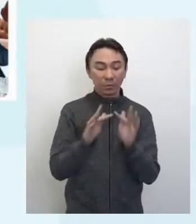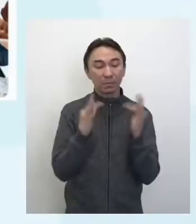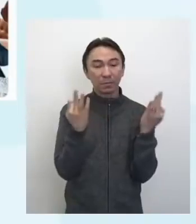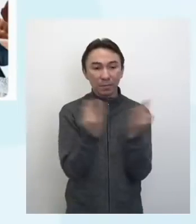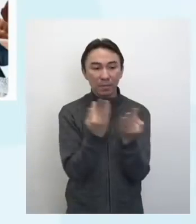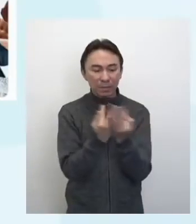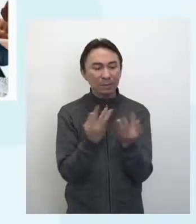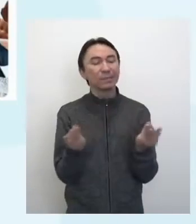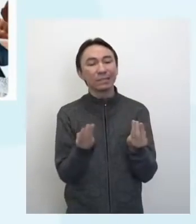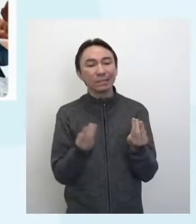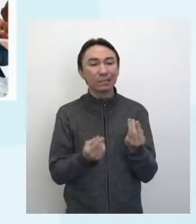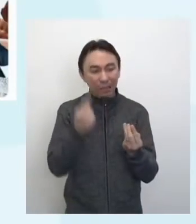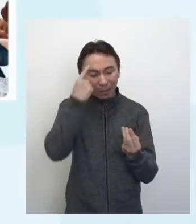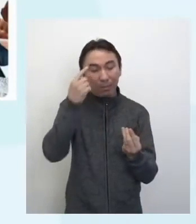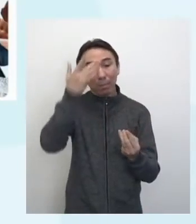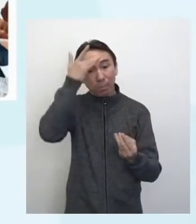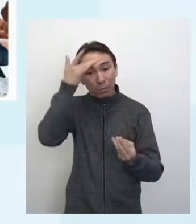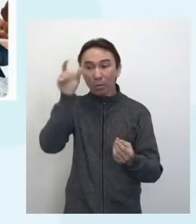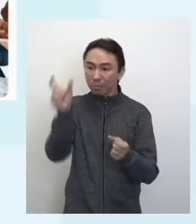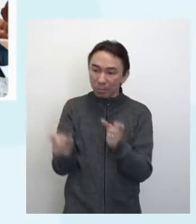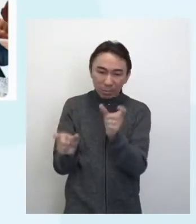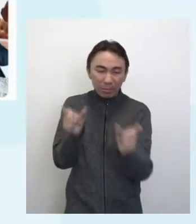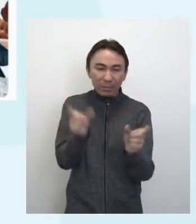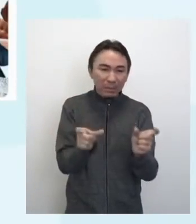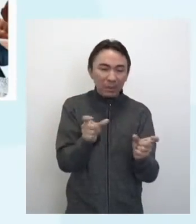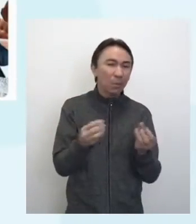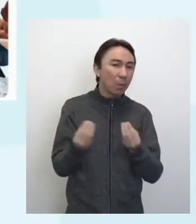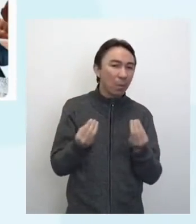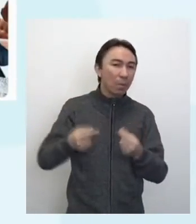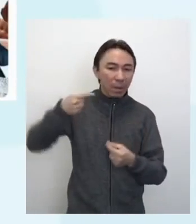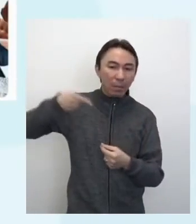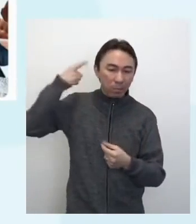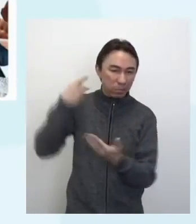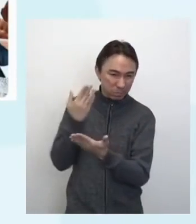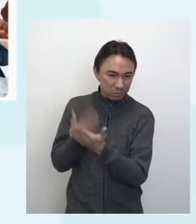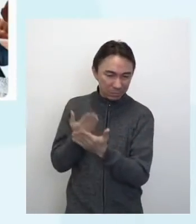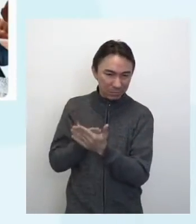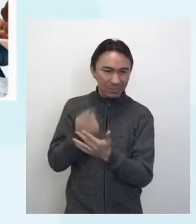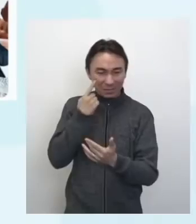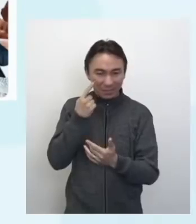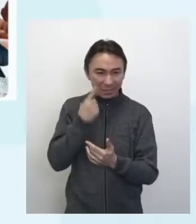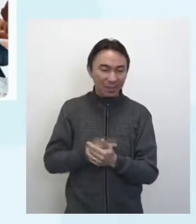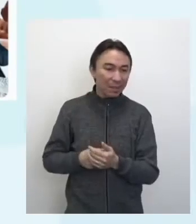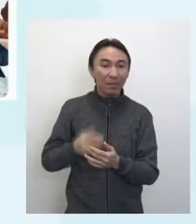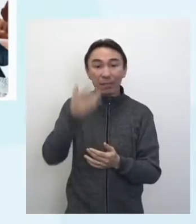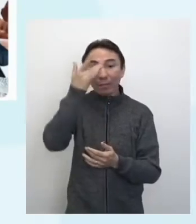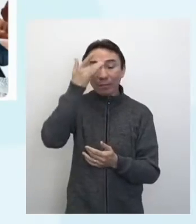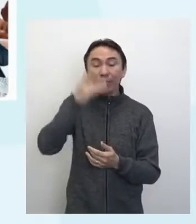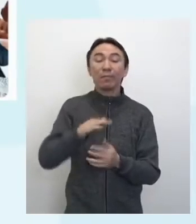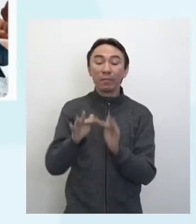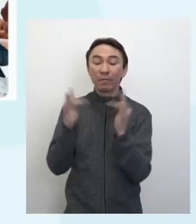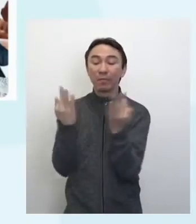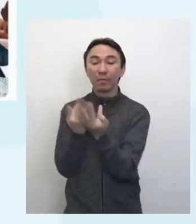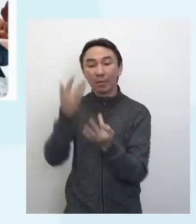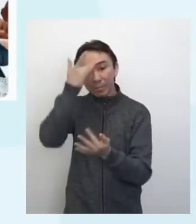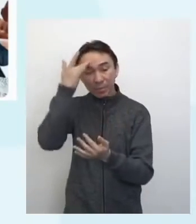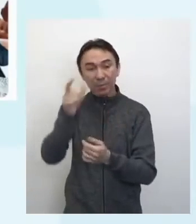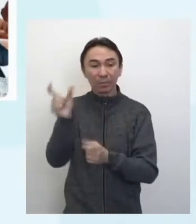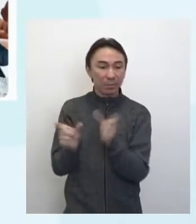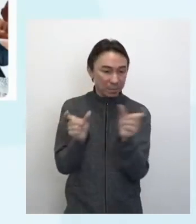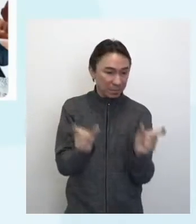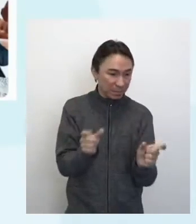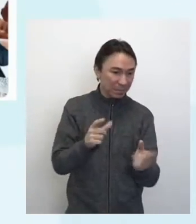membros da família a gente viu na aula passada como falar os as pessoas da sua família coloquei dois exemplos para vocês aqui eu coloquei mais